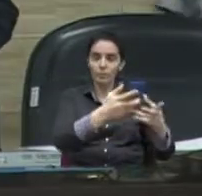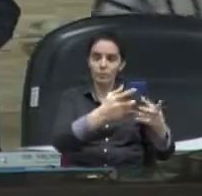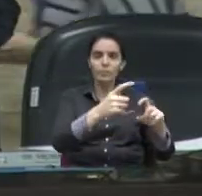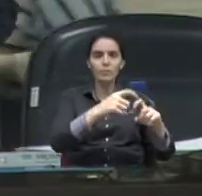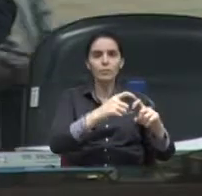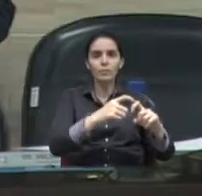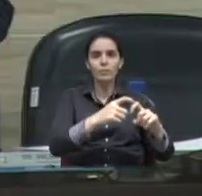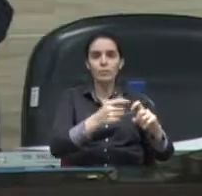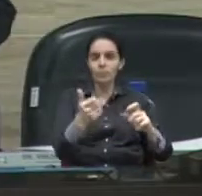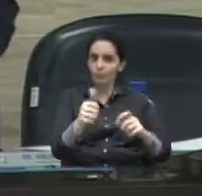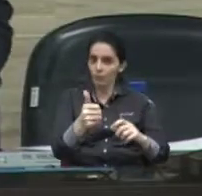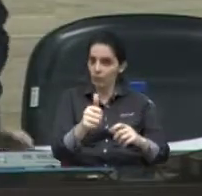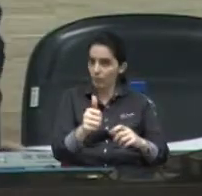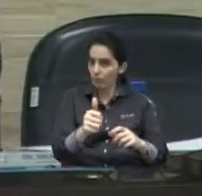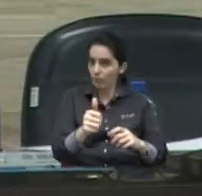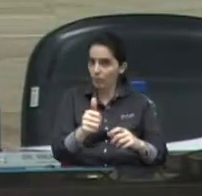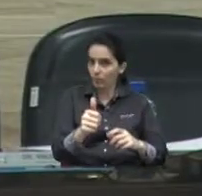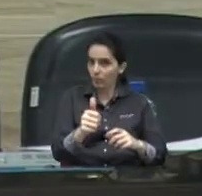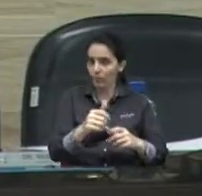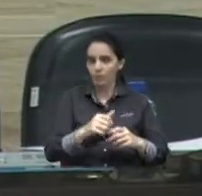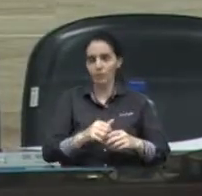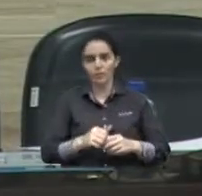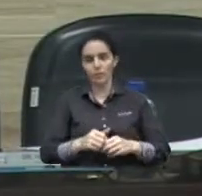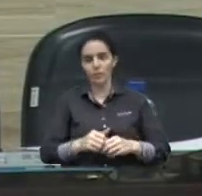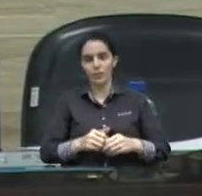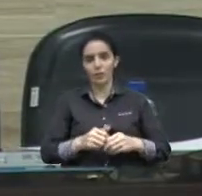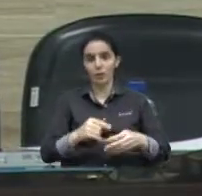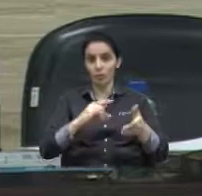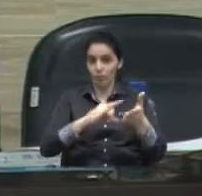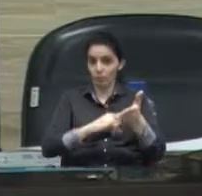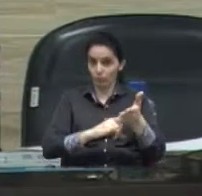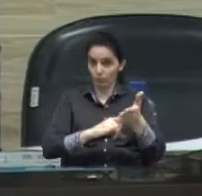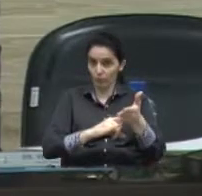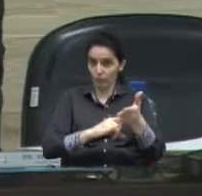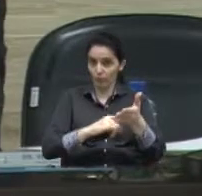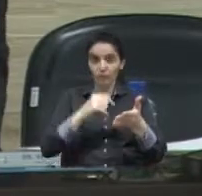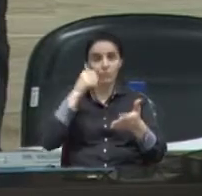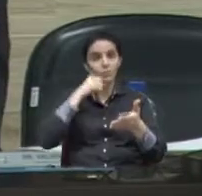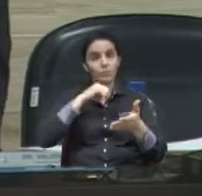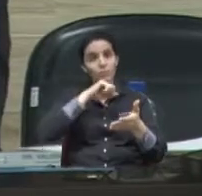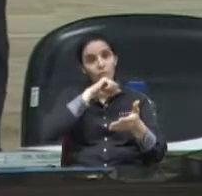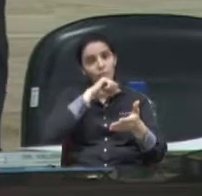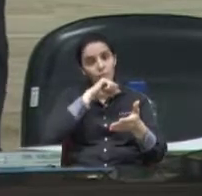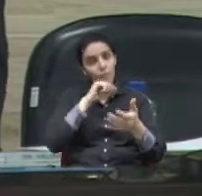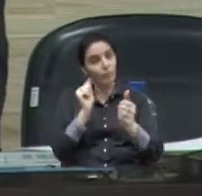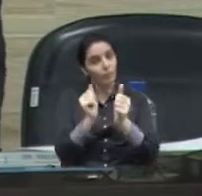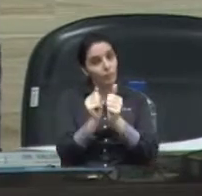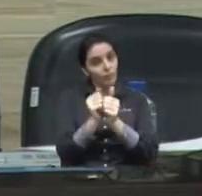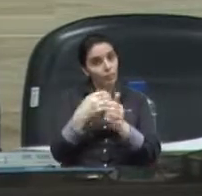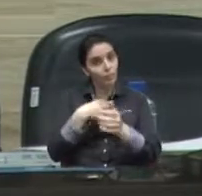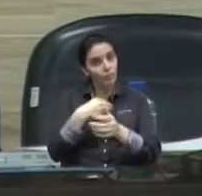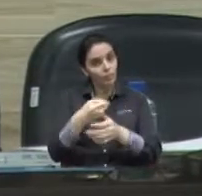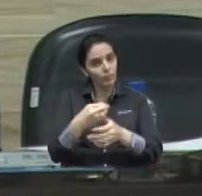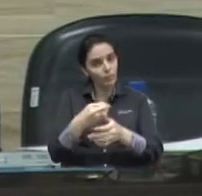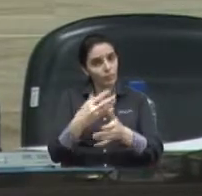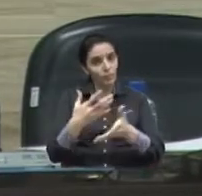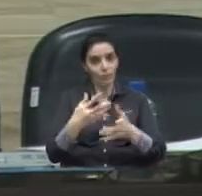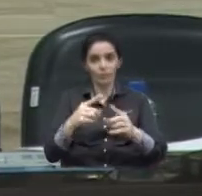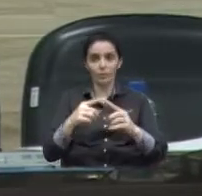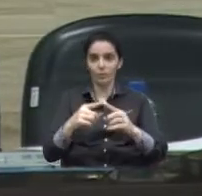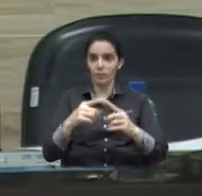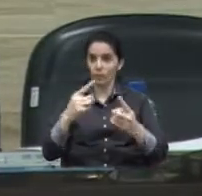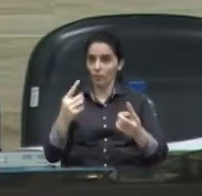profissional, faz ali a declaração de acompanhante. E eu tive a informação que o executivo, né,